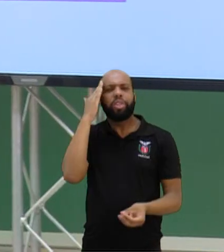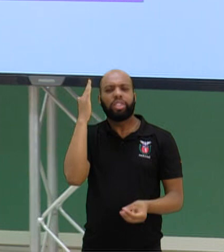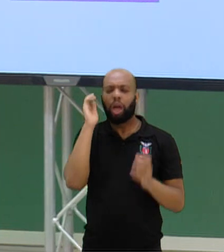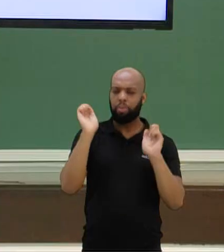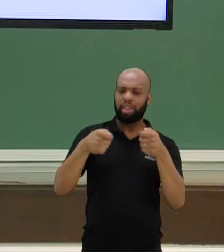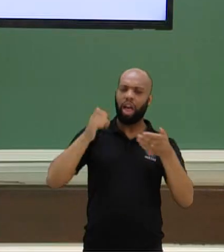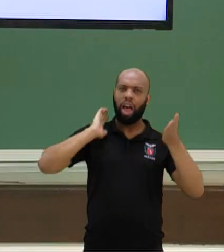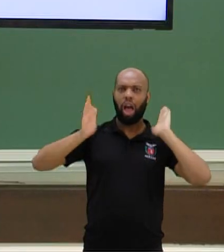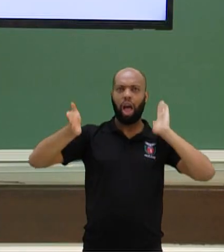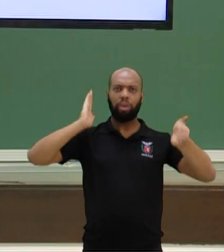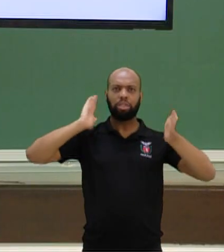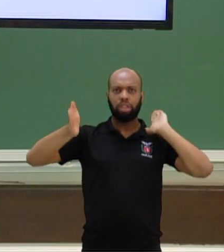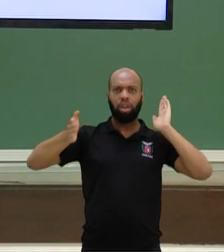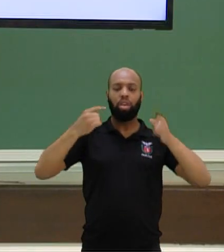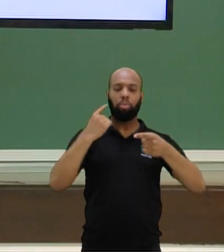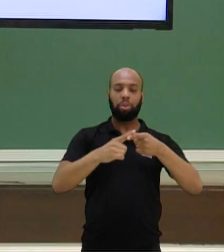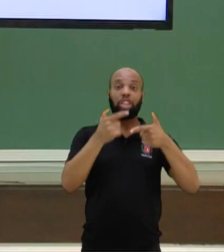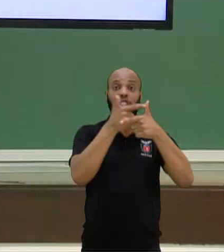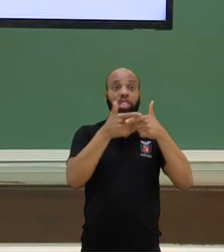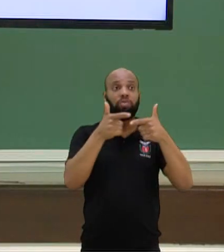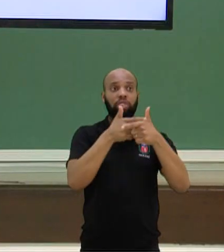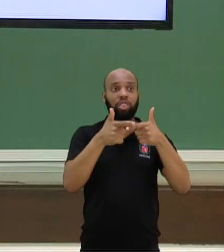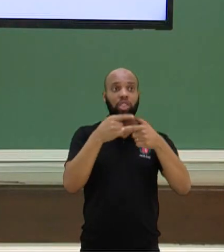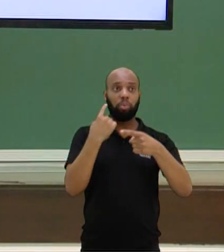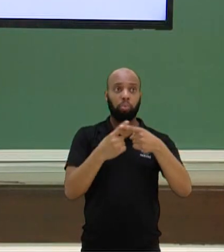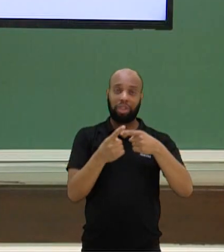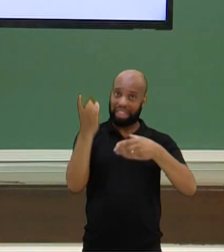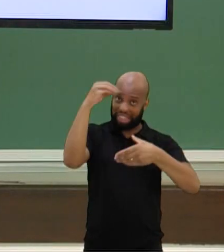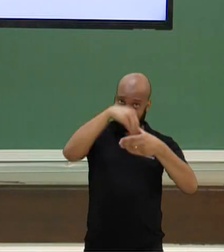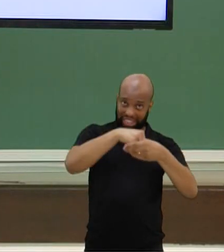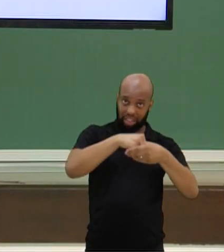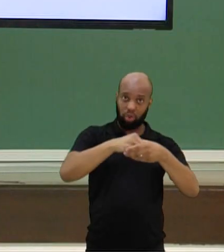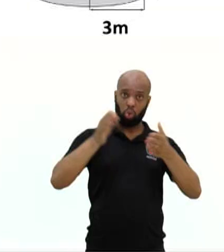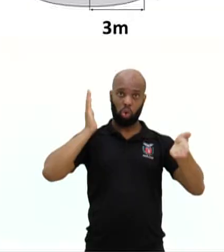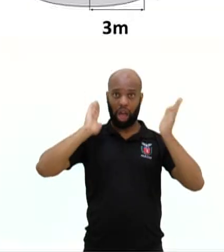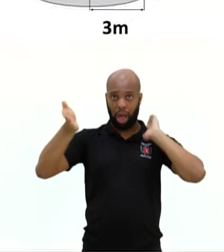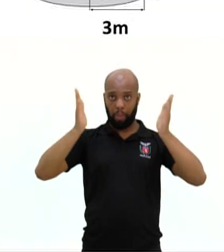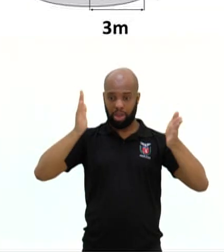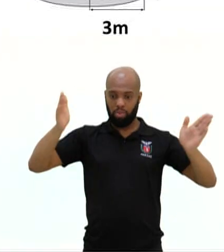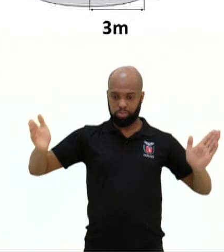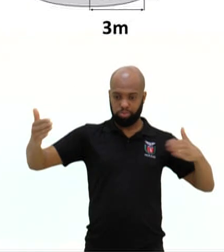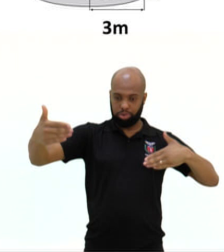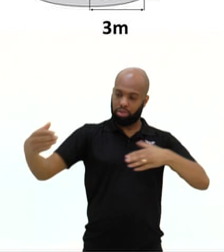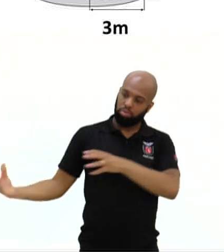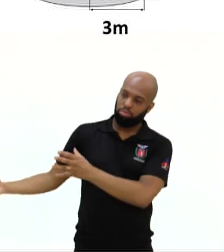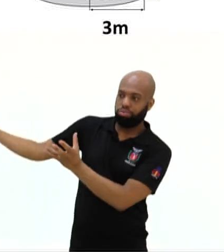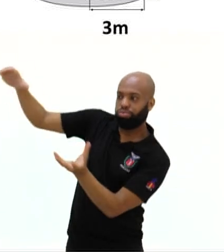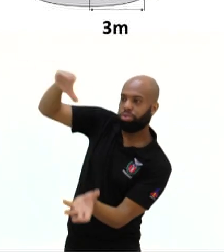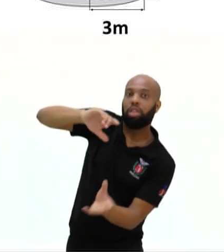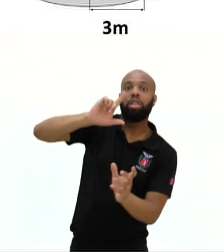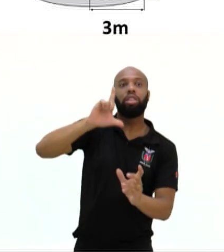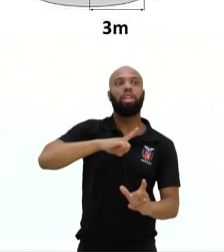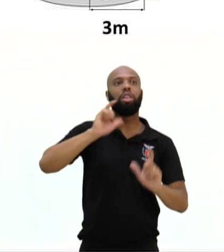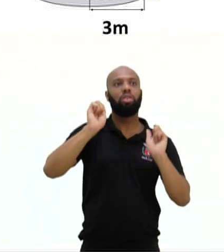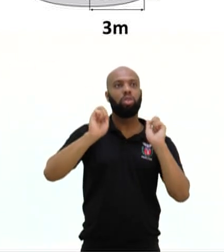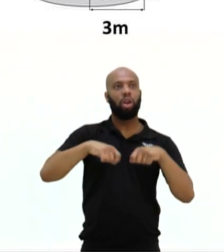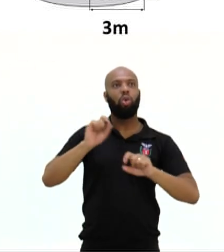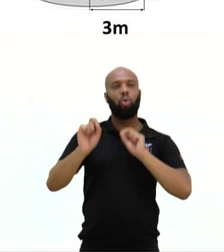eu vou dividir essa carga por 20, né? Porque é a capacidade do meu caminhão. E nisso eu tenho lá um resultado